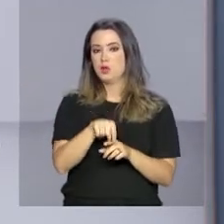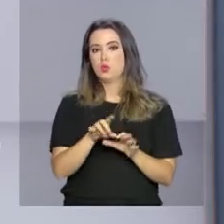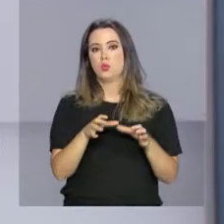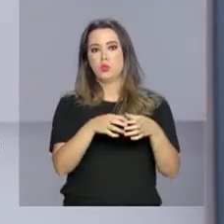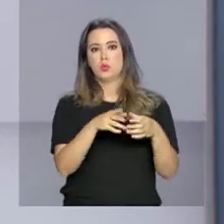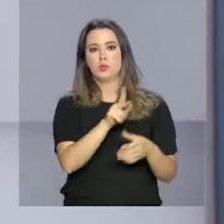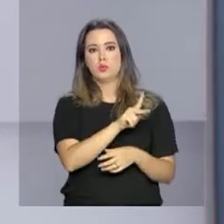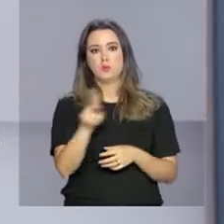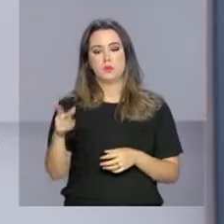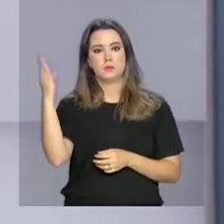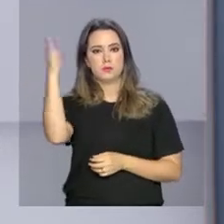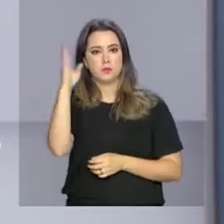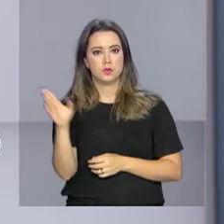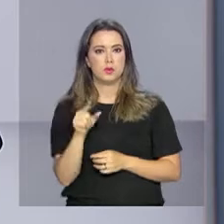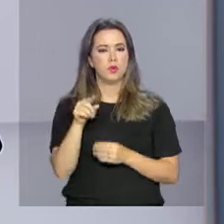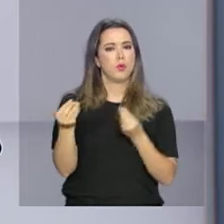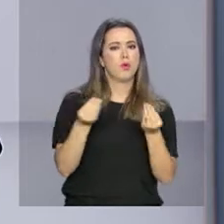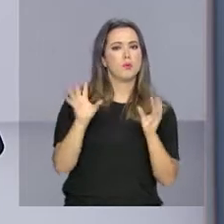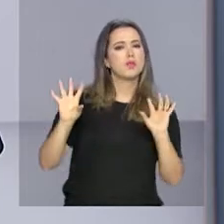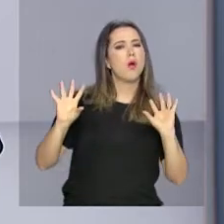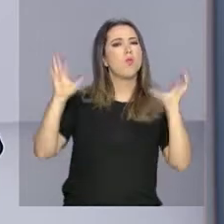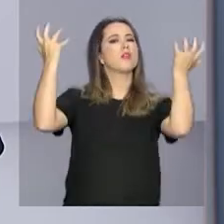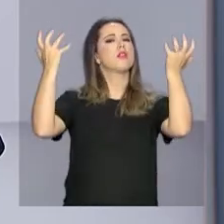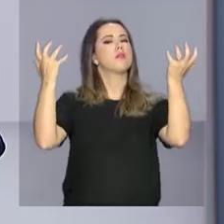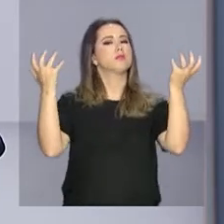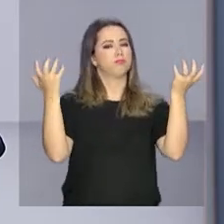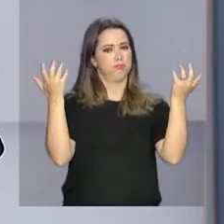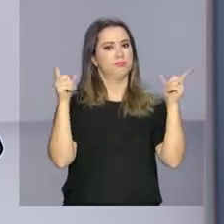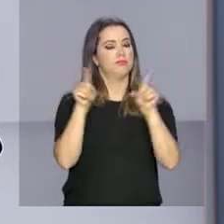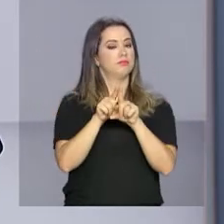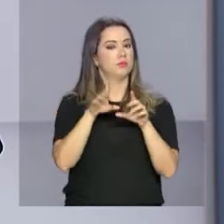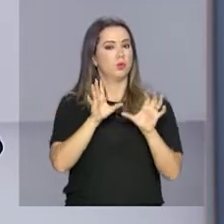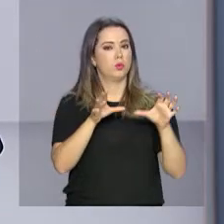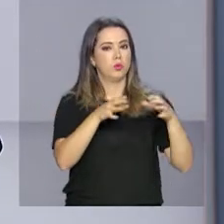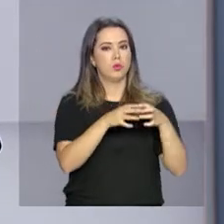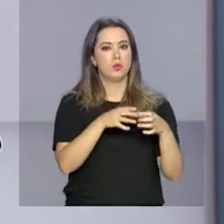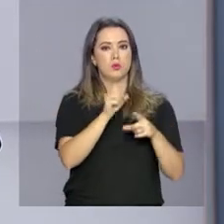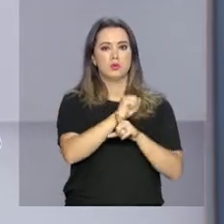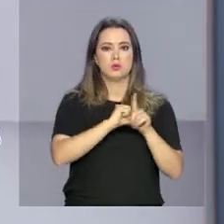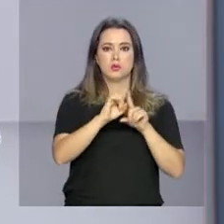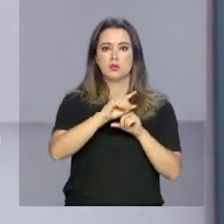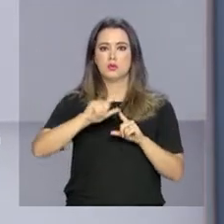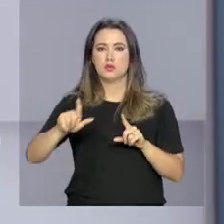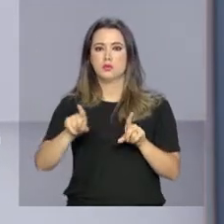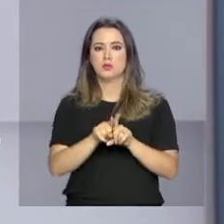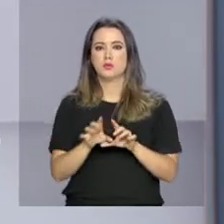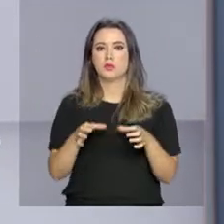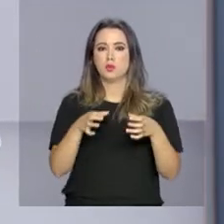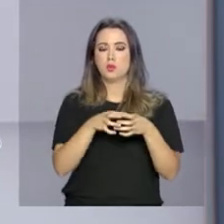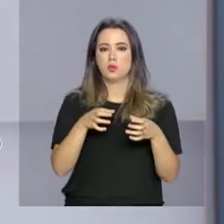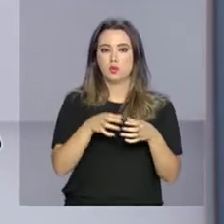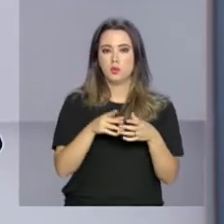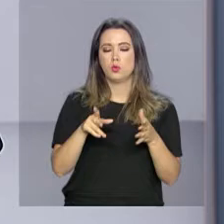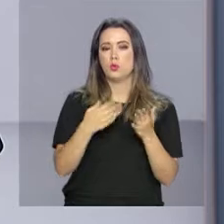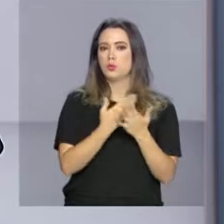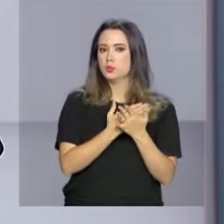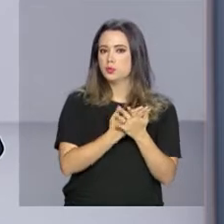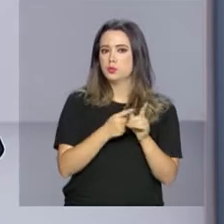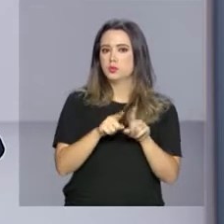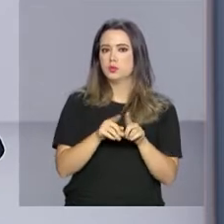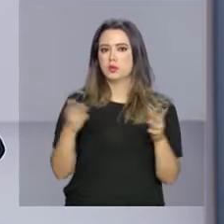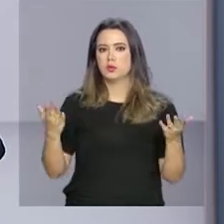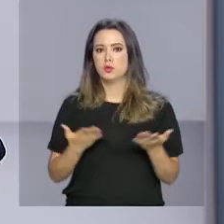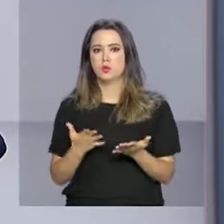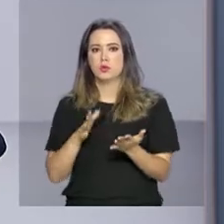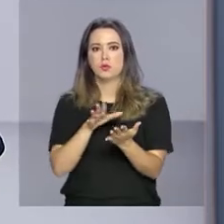República sobre as questões do clima e é formado por agentes da sociedade civil e academia. O presidente Michel Temer deu posse